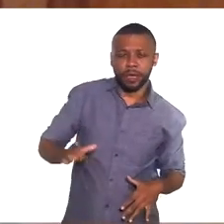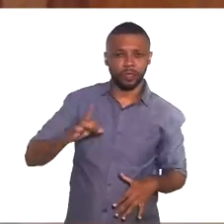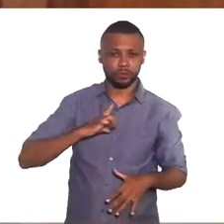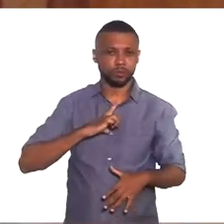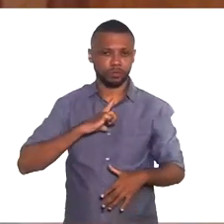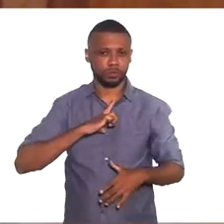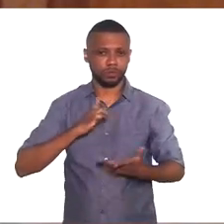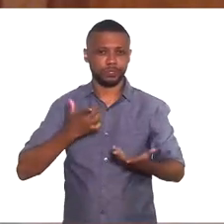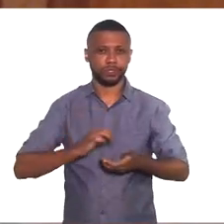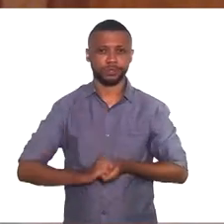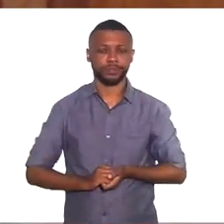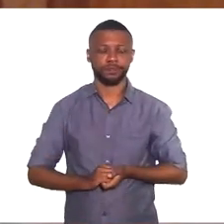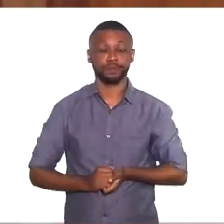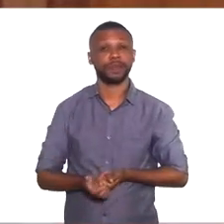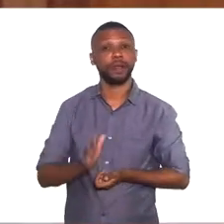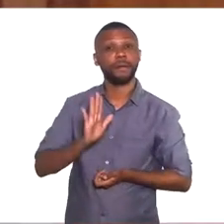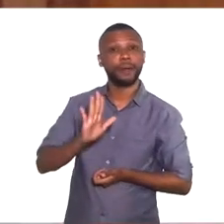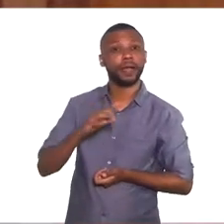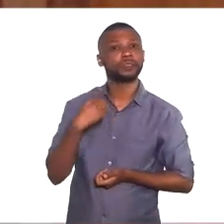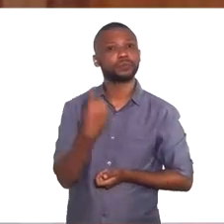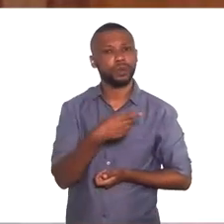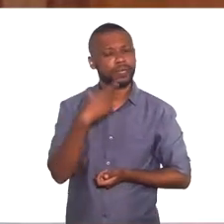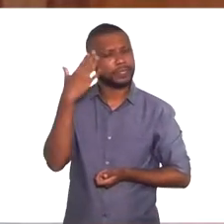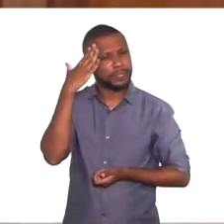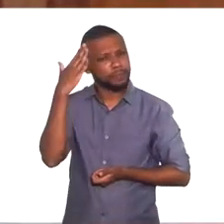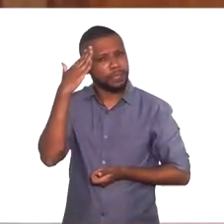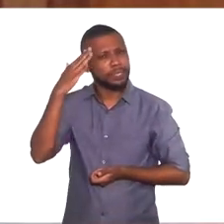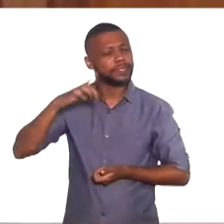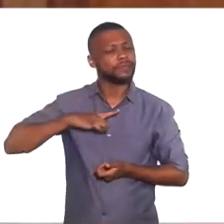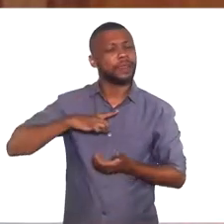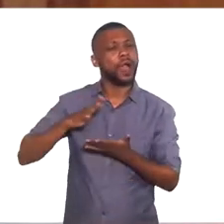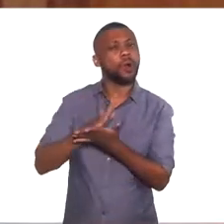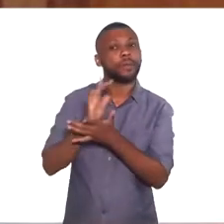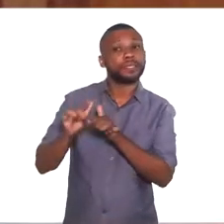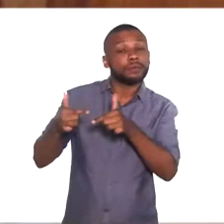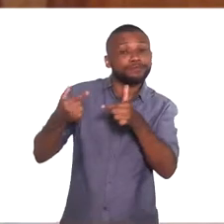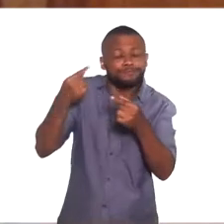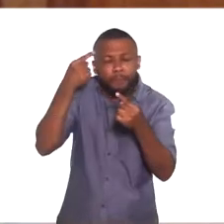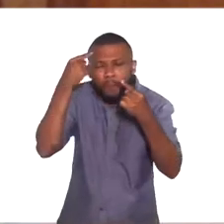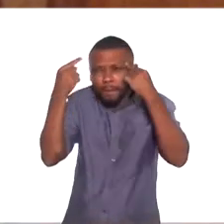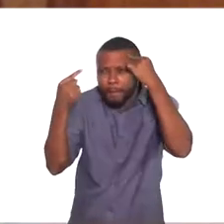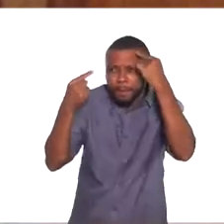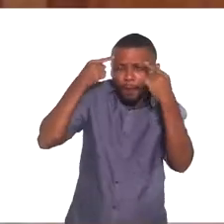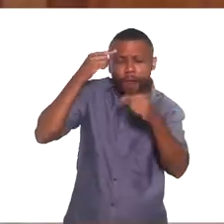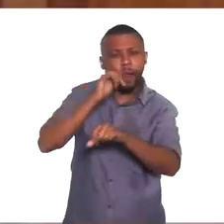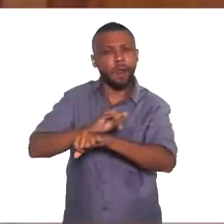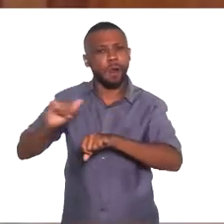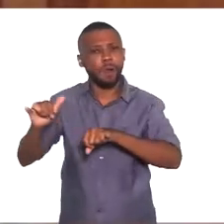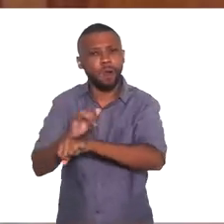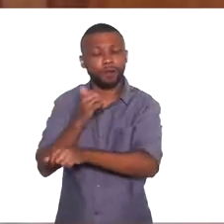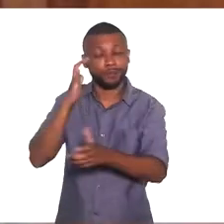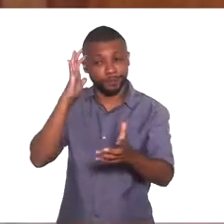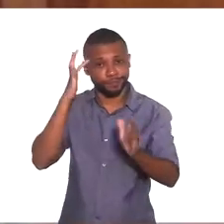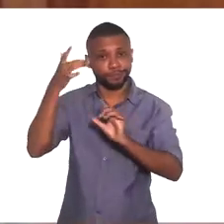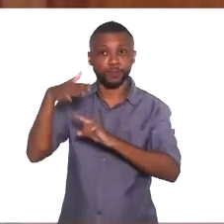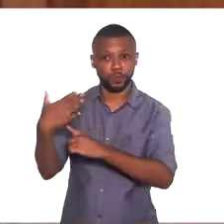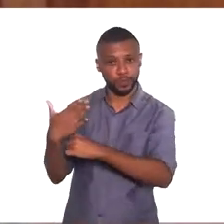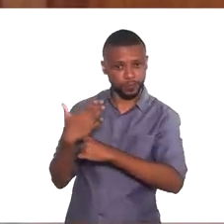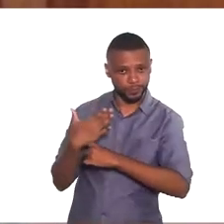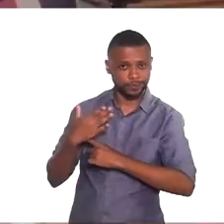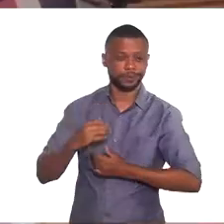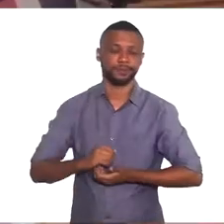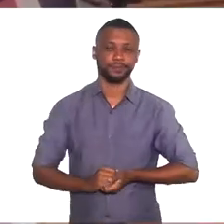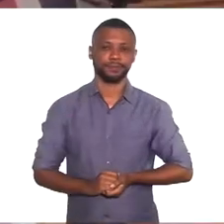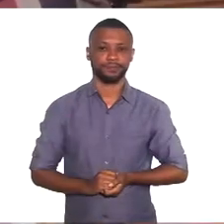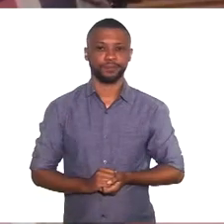dores mas nós temos que também dizer que trouxe algumas iniciativas criativas e